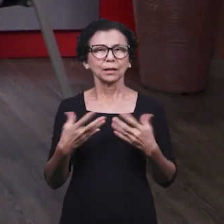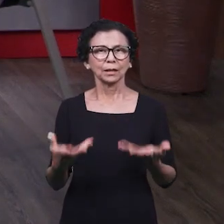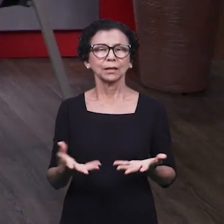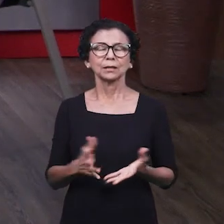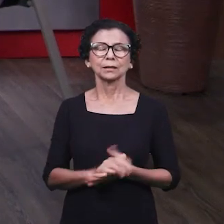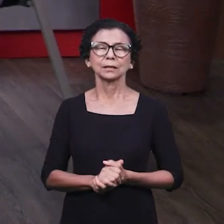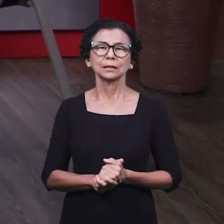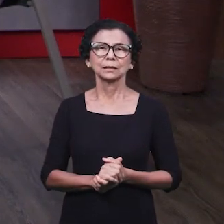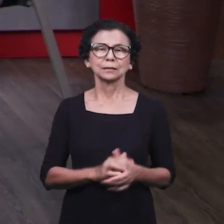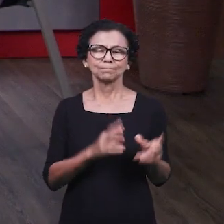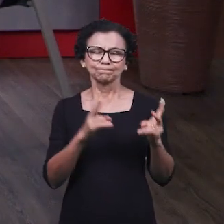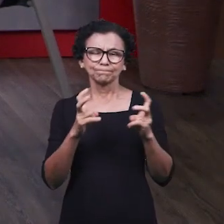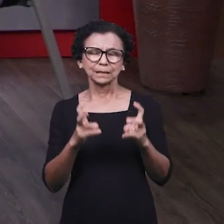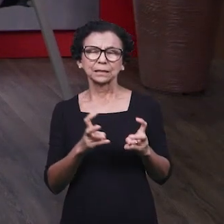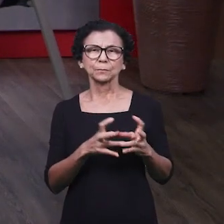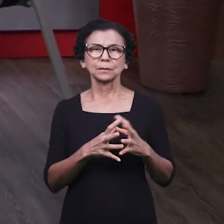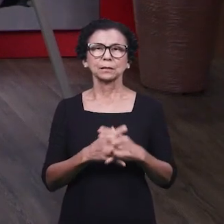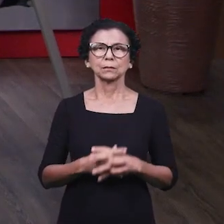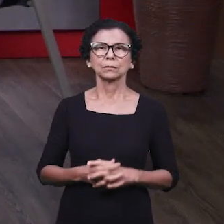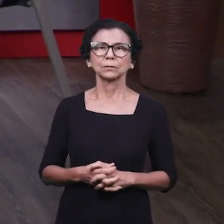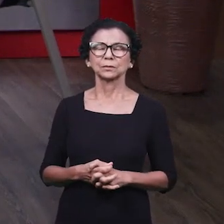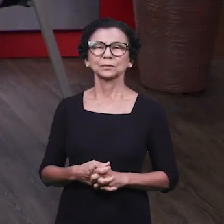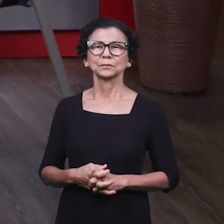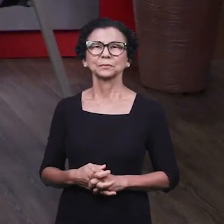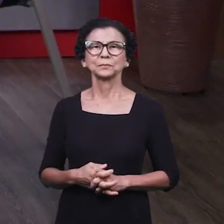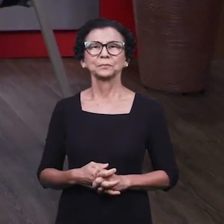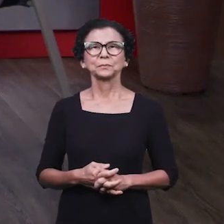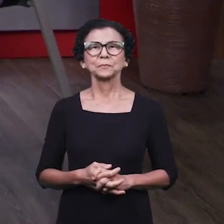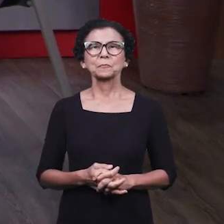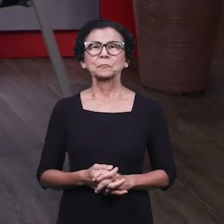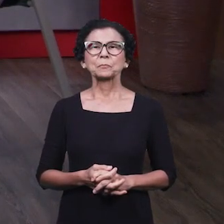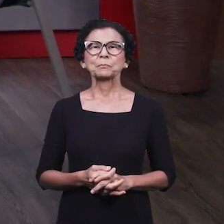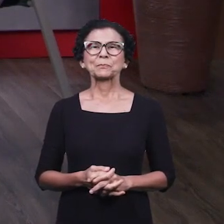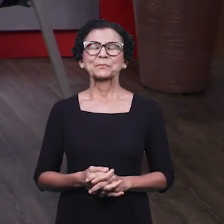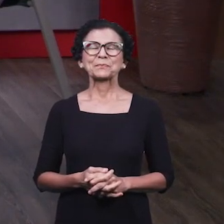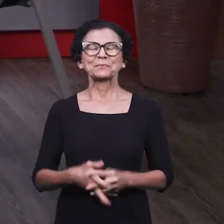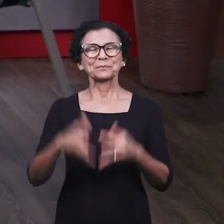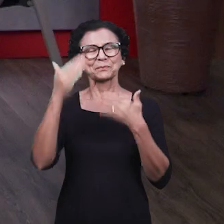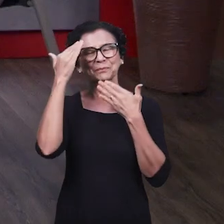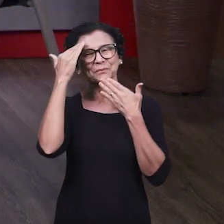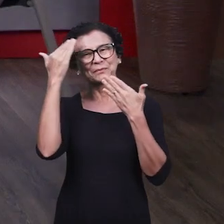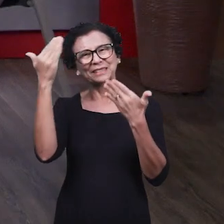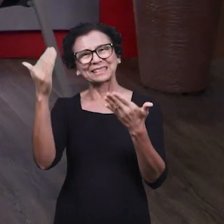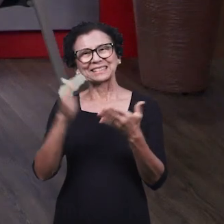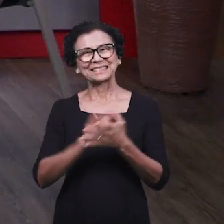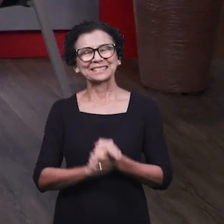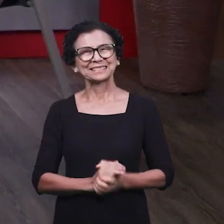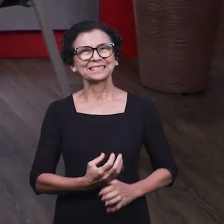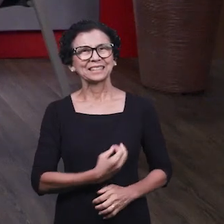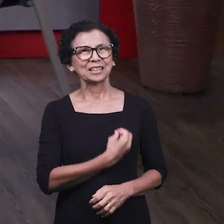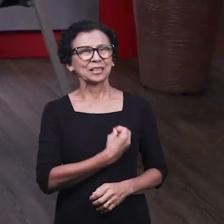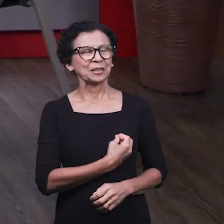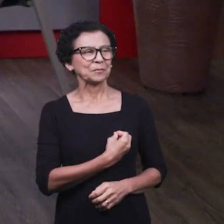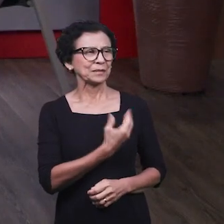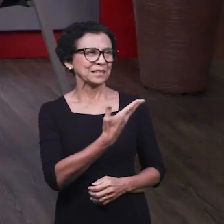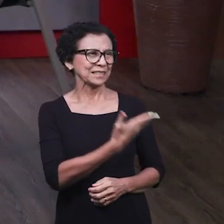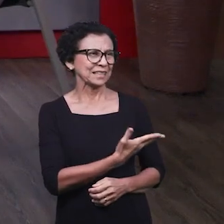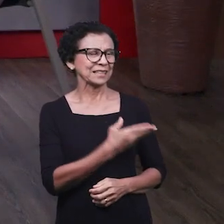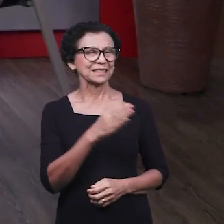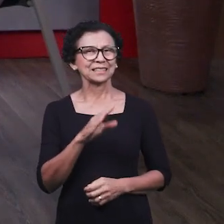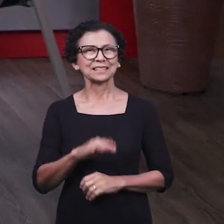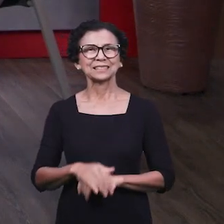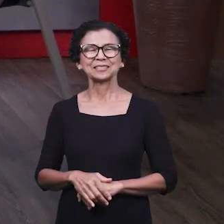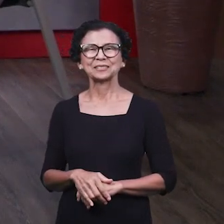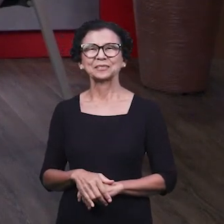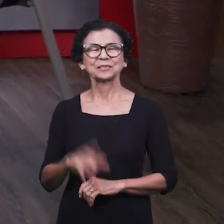palavra, dialogar. Isso. Muito bem, estamos então aqui. Vou agradecer aqui a presença da irmã Davina. Muito